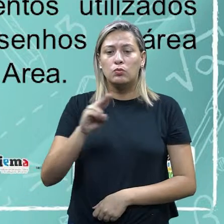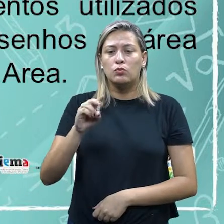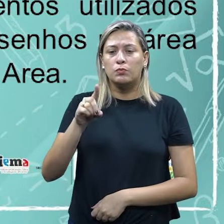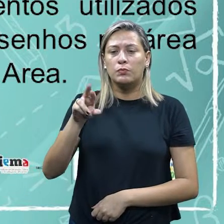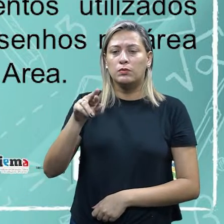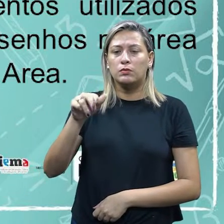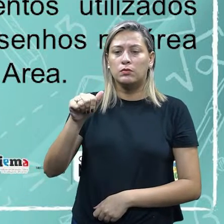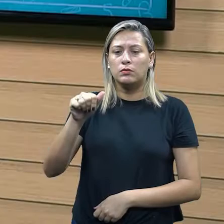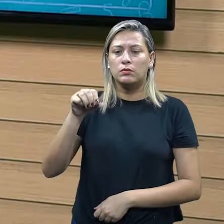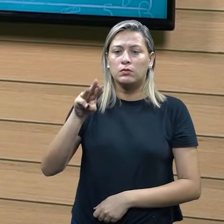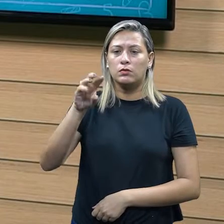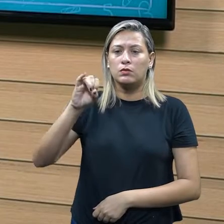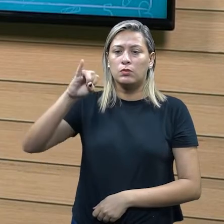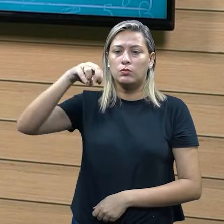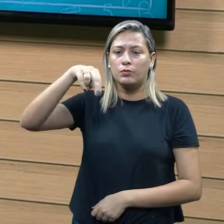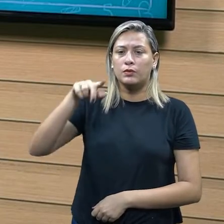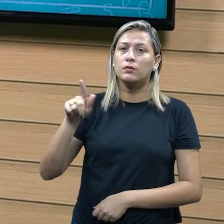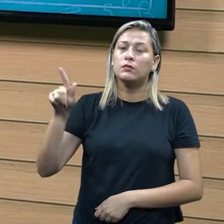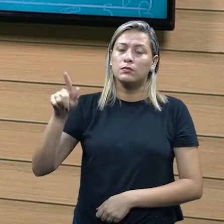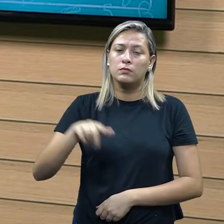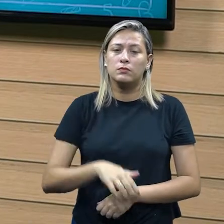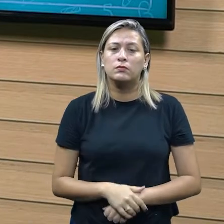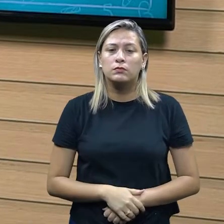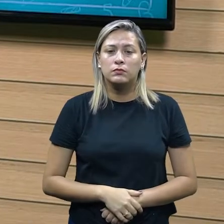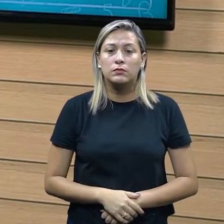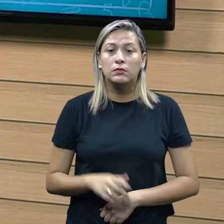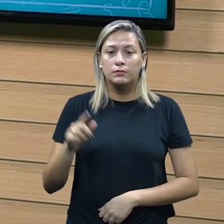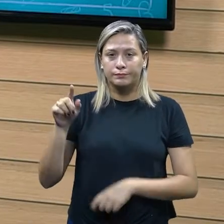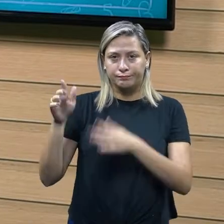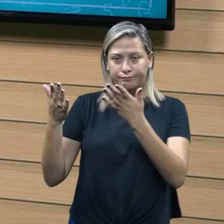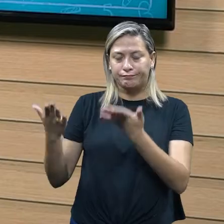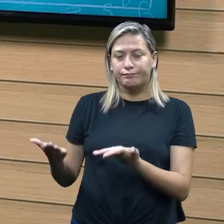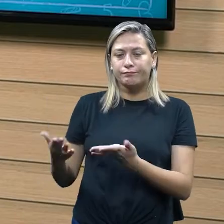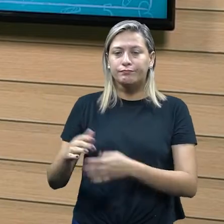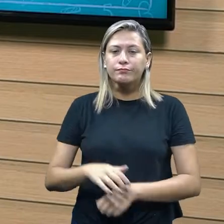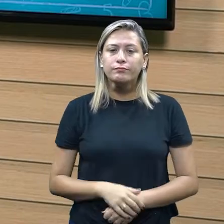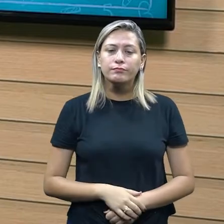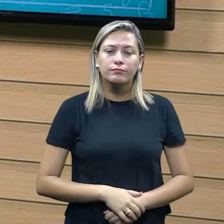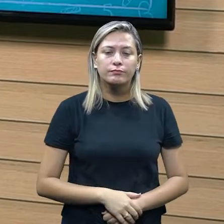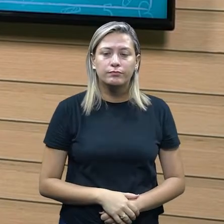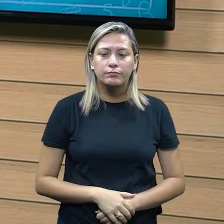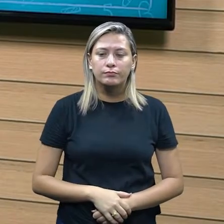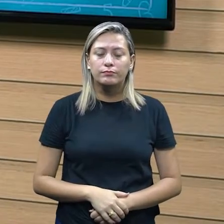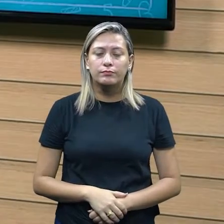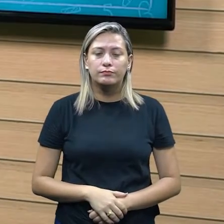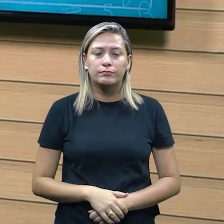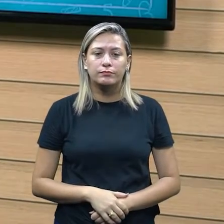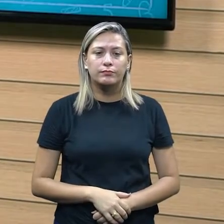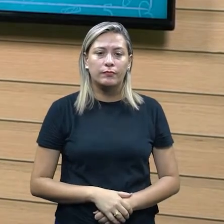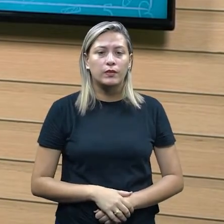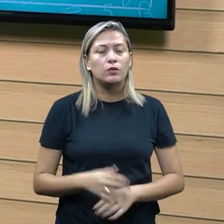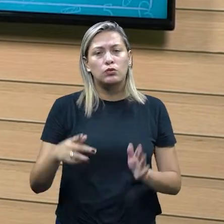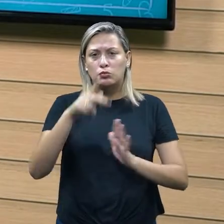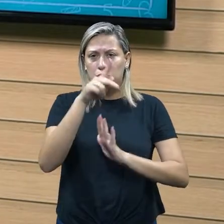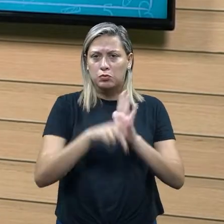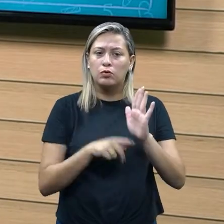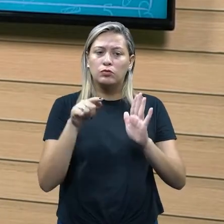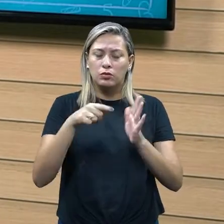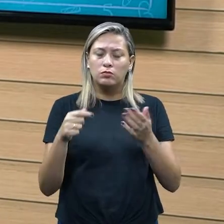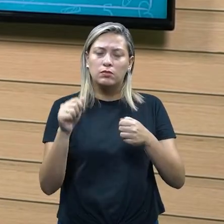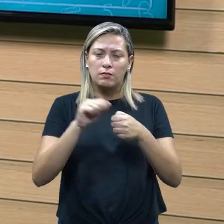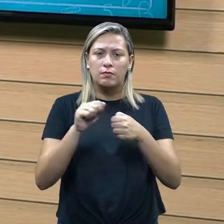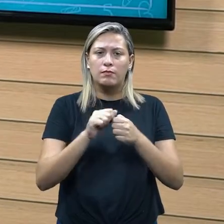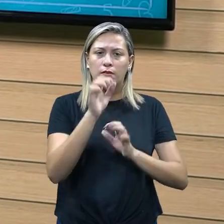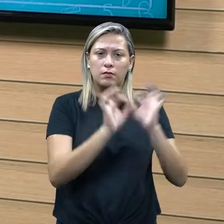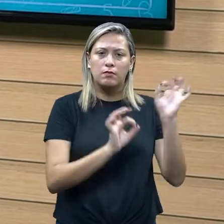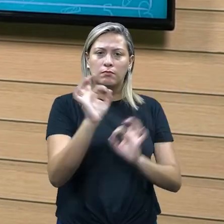drawing área, é a área onde o desenho, onde o projeto vai ser idealizado. Então aqui que seu